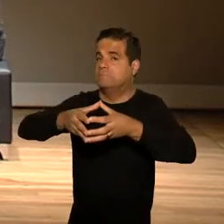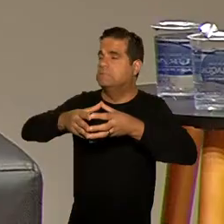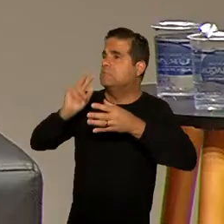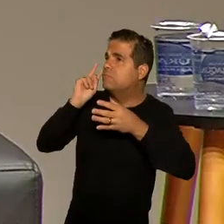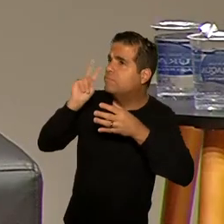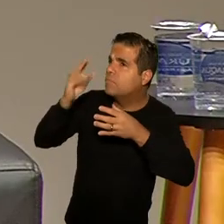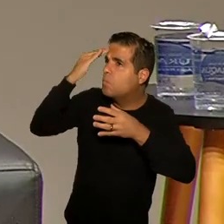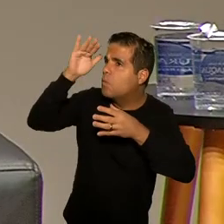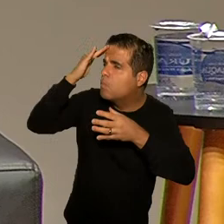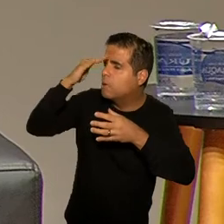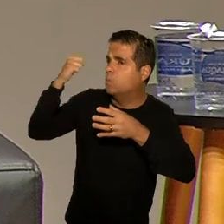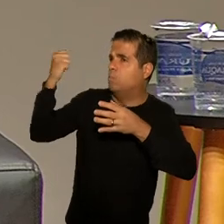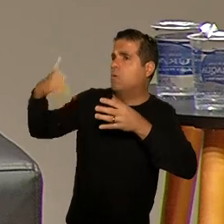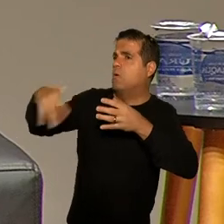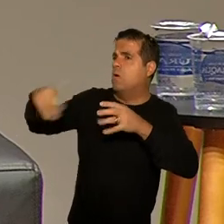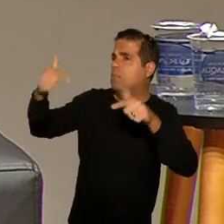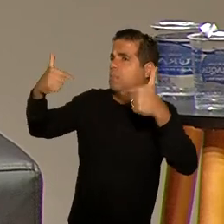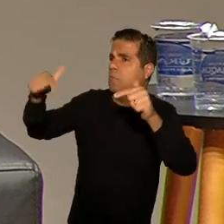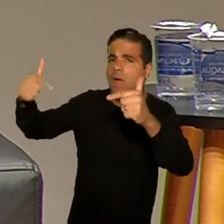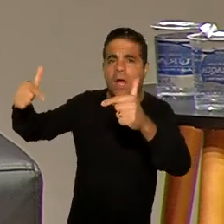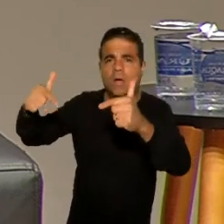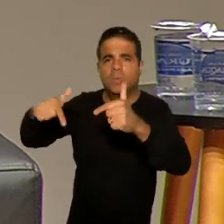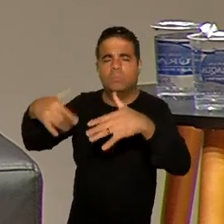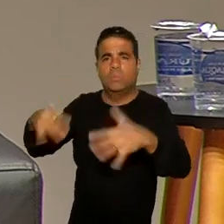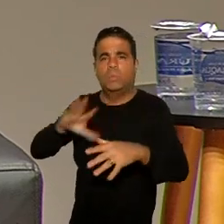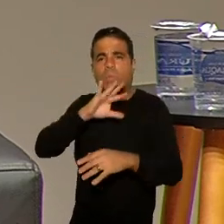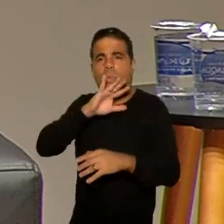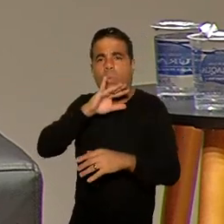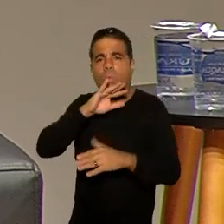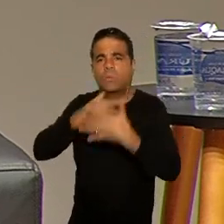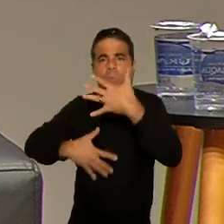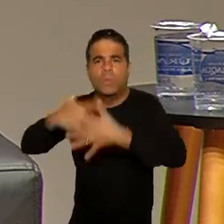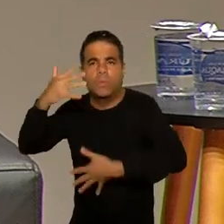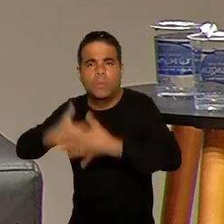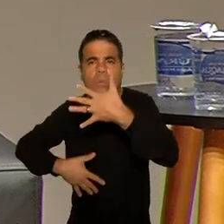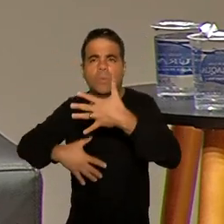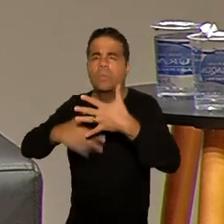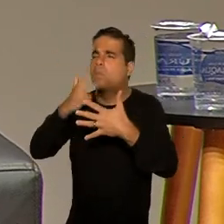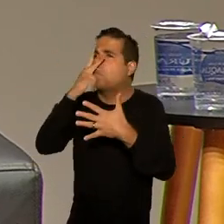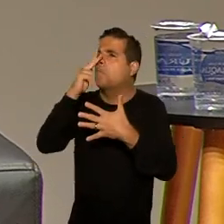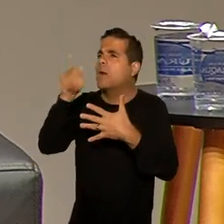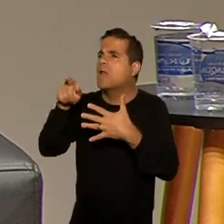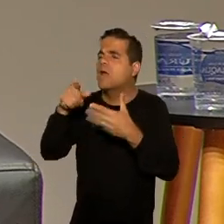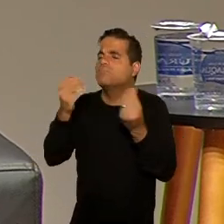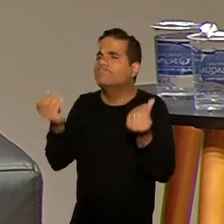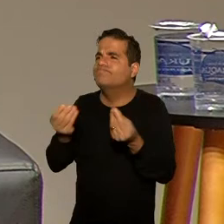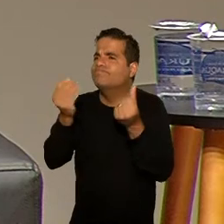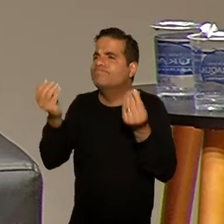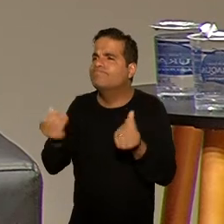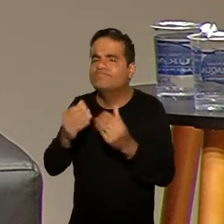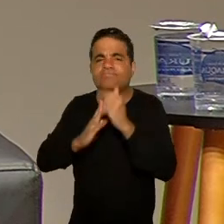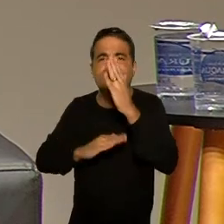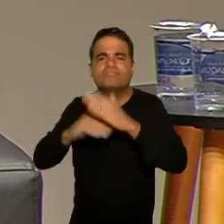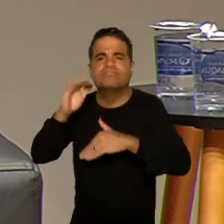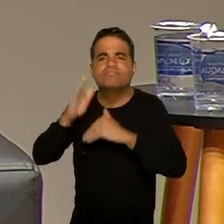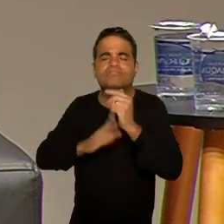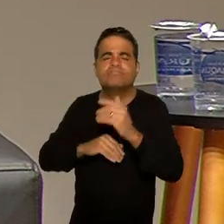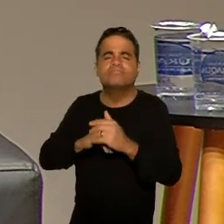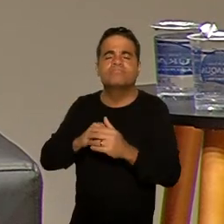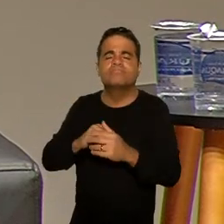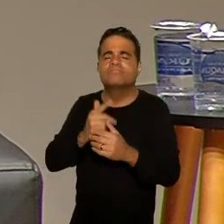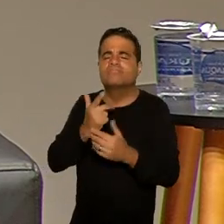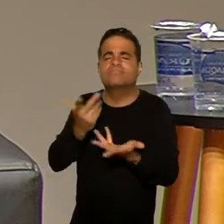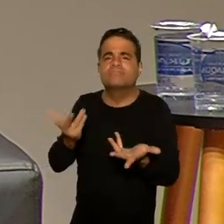aquela exposição e alguns dos seus trabalhos como como se fizessem apologia à prática da